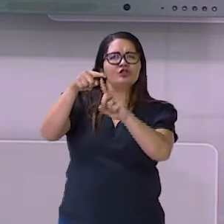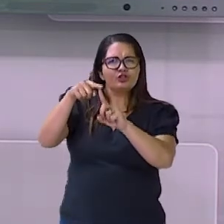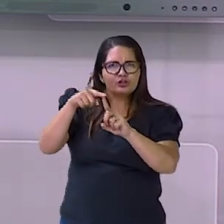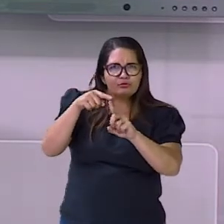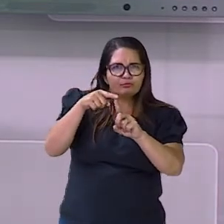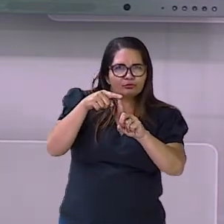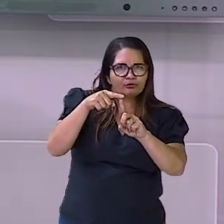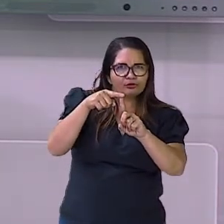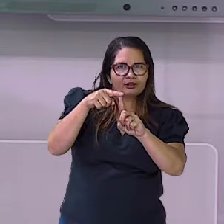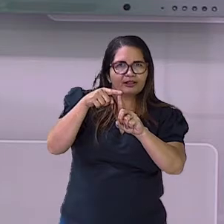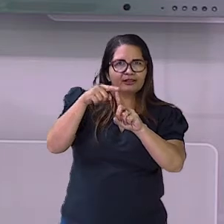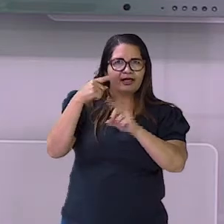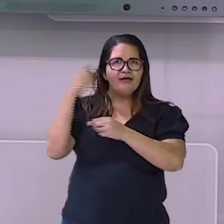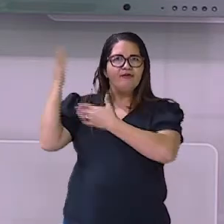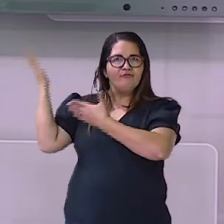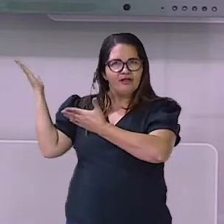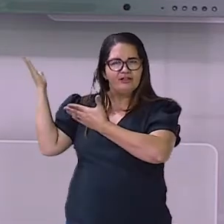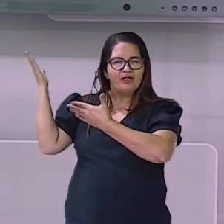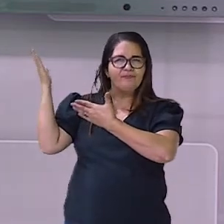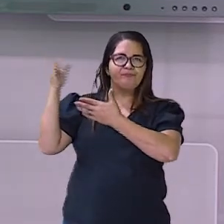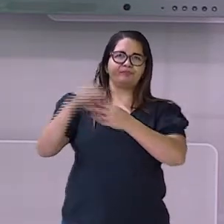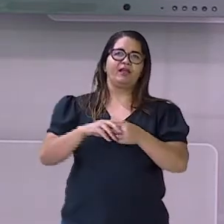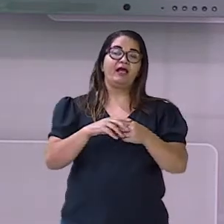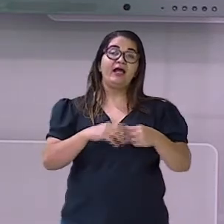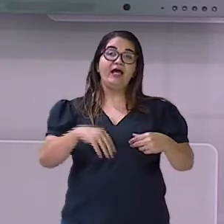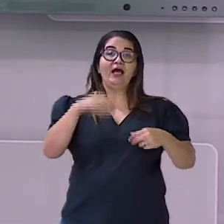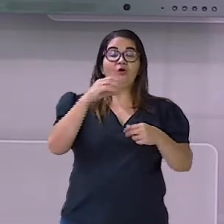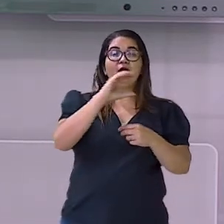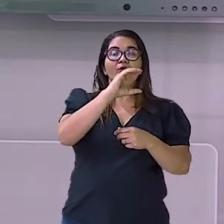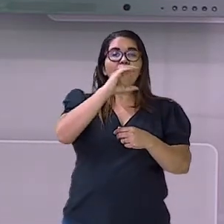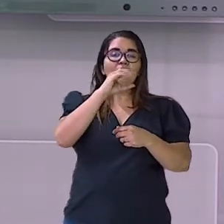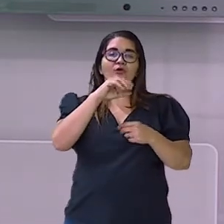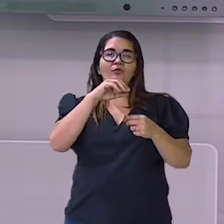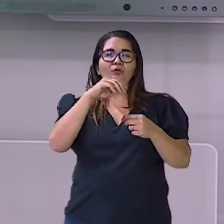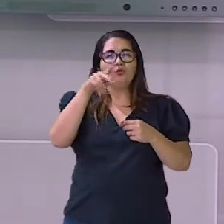clima tropical, nós já encontramos duas.